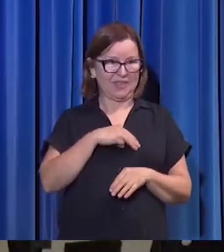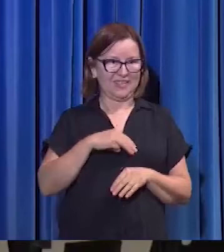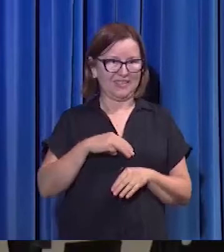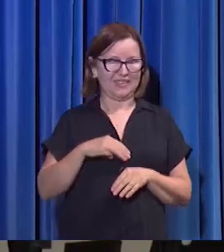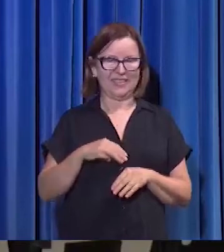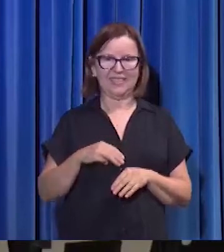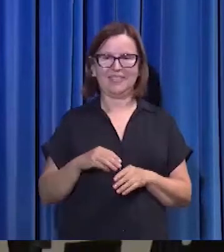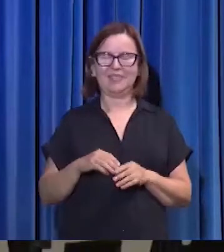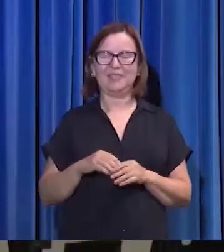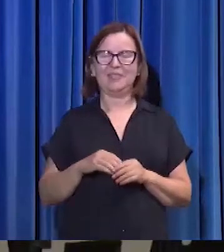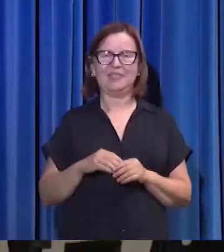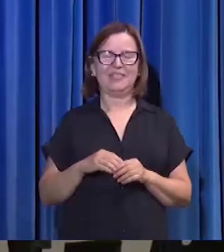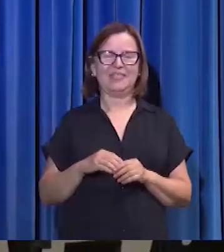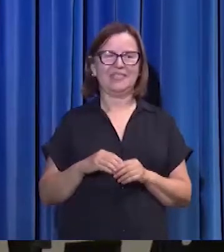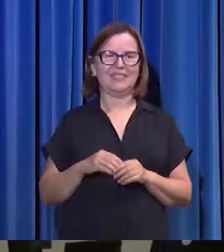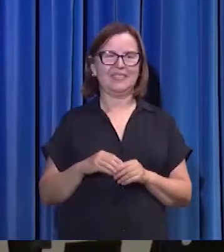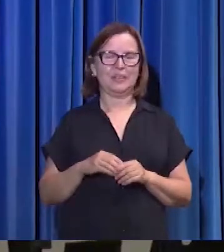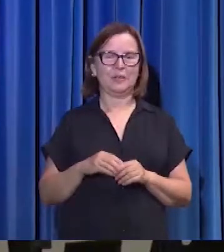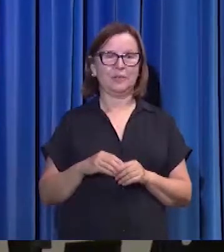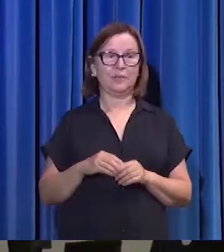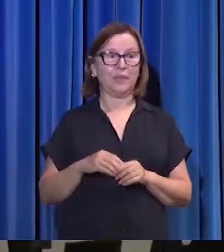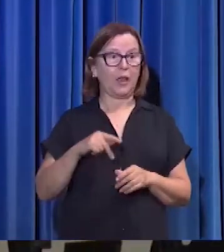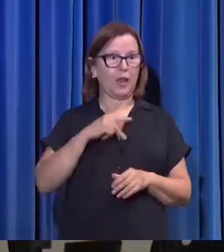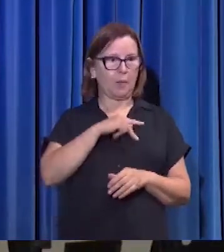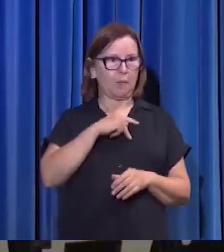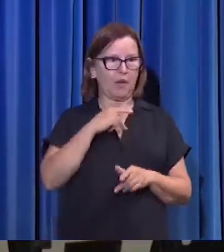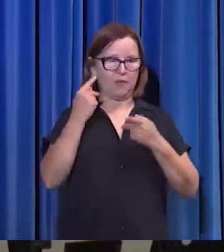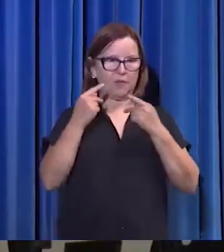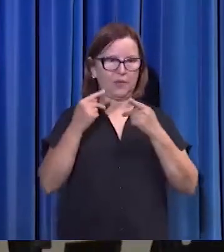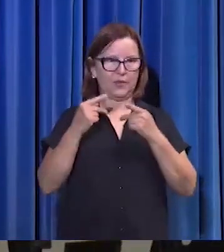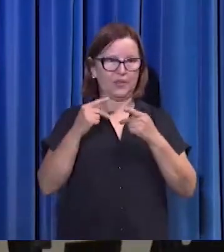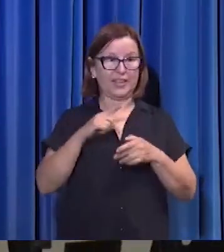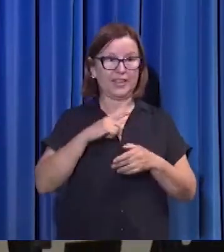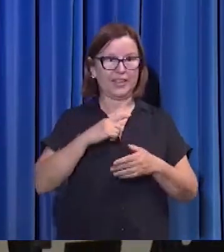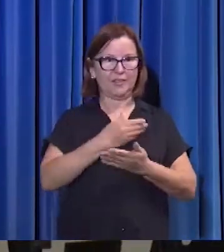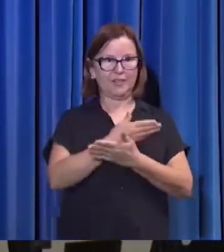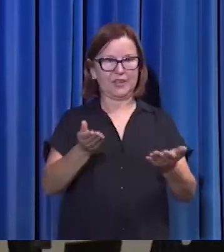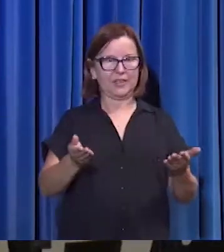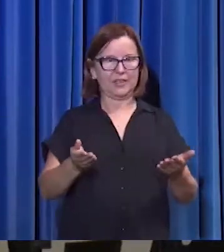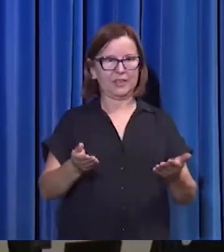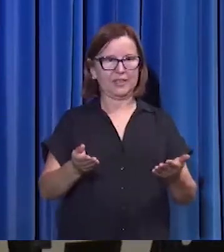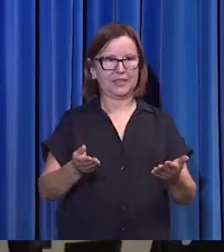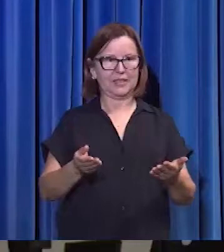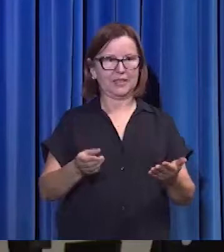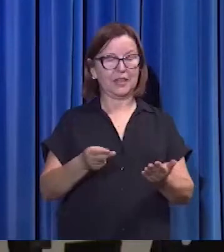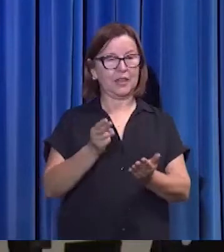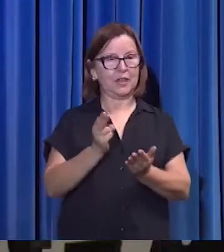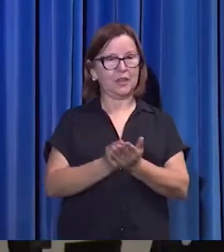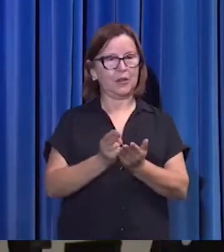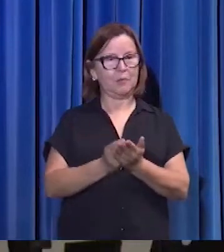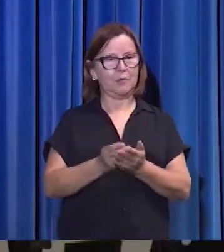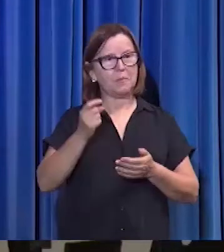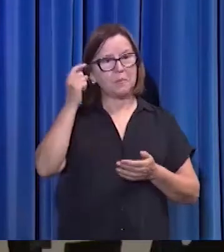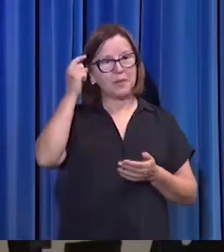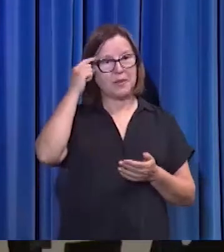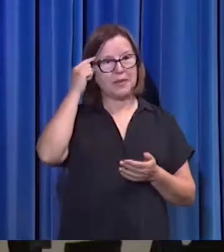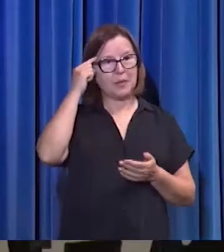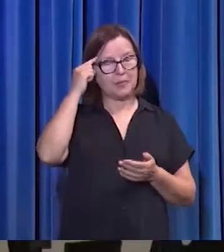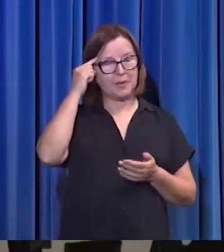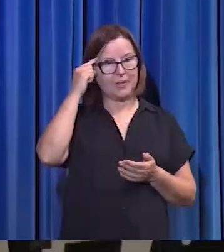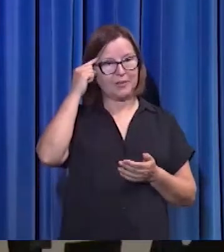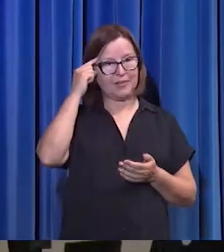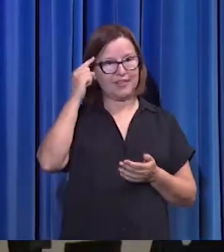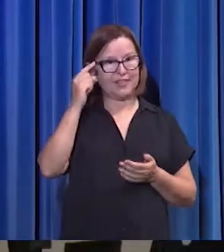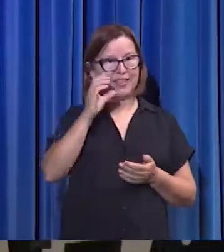assim, Paulo diz assim, tende em vós a mesma mentalidade que houve em Cristo Jesus, que